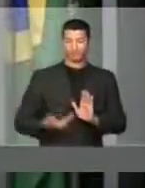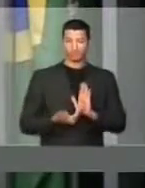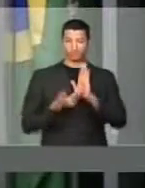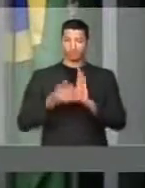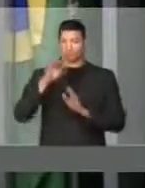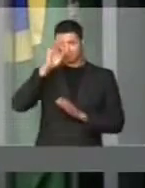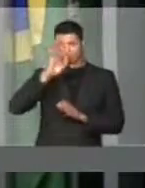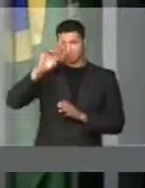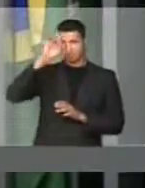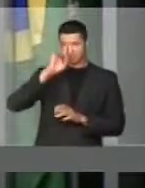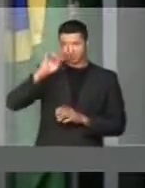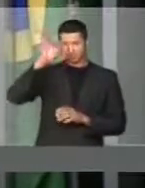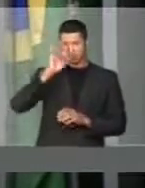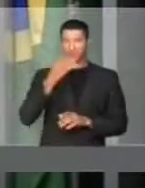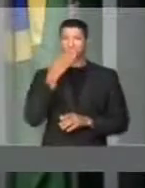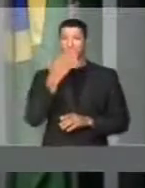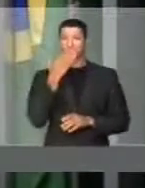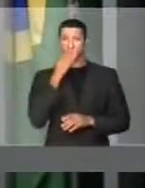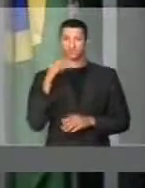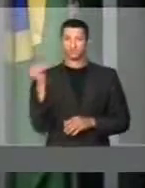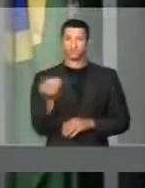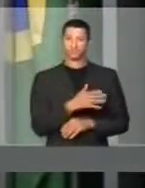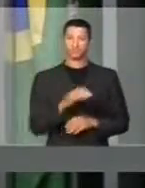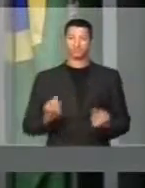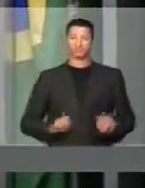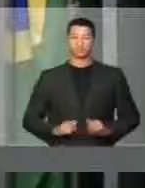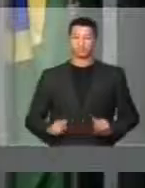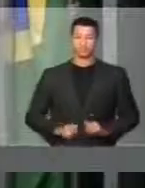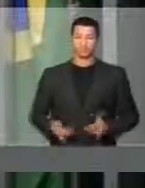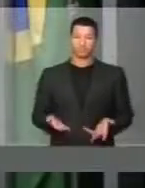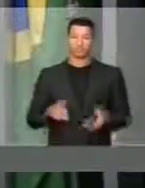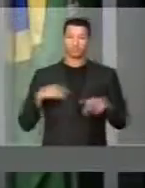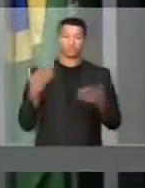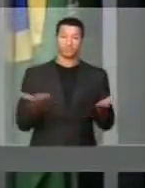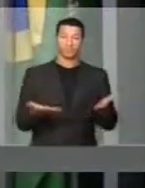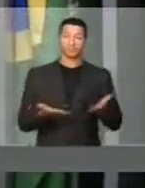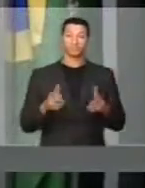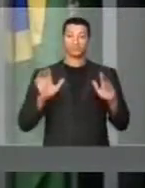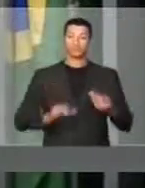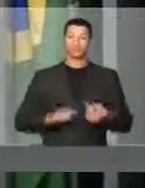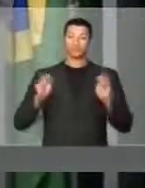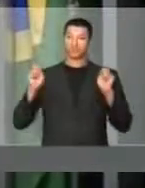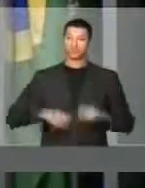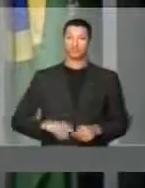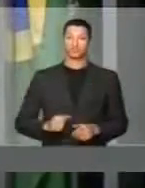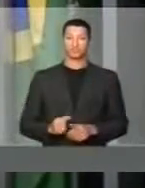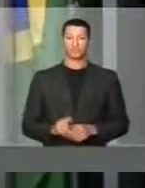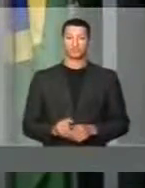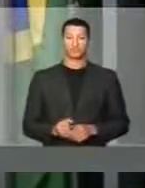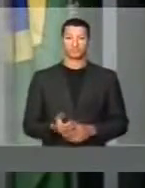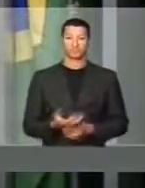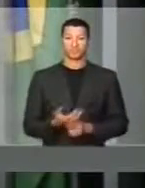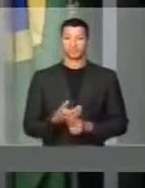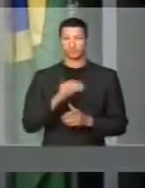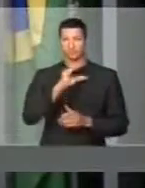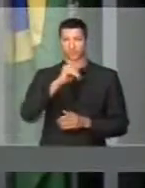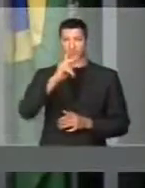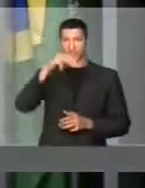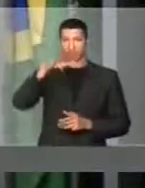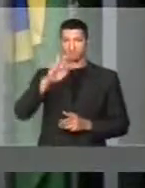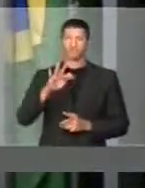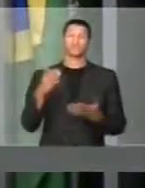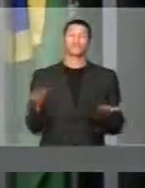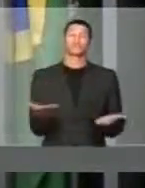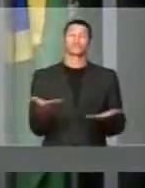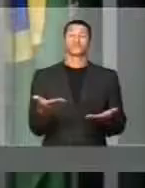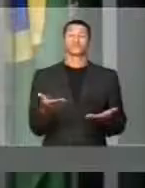a cada dia solicitar novos sacrifícios e agora acenam com a possibilidade da CPMF.